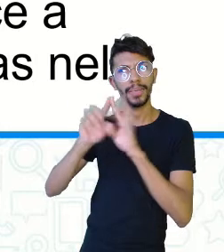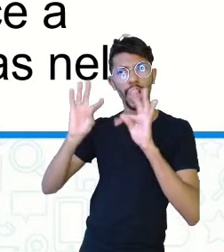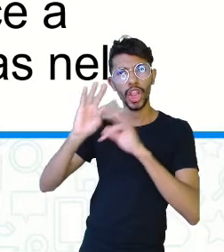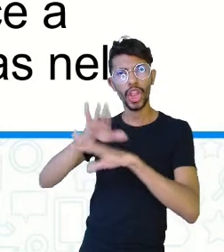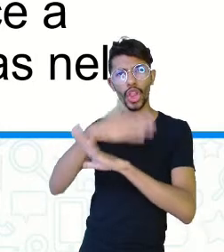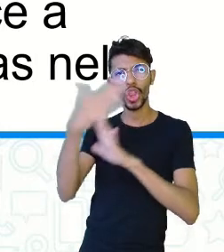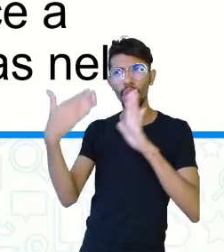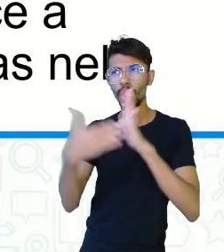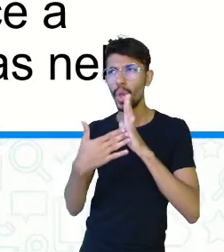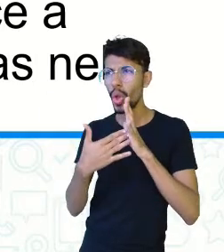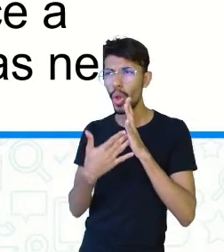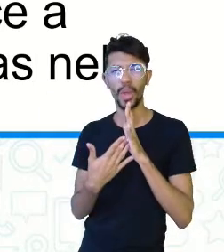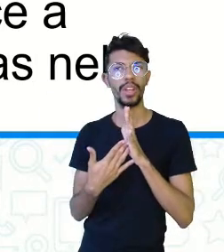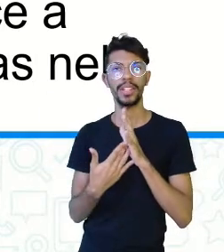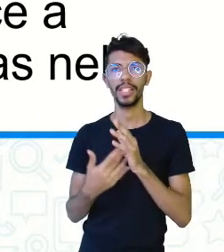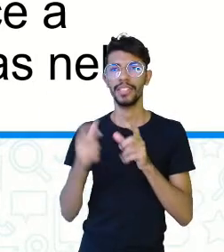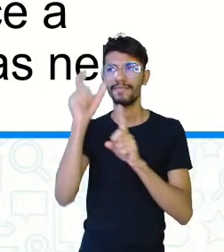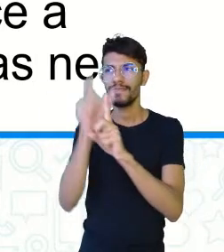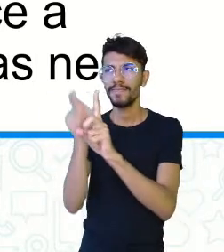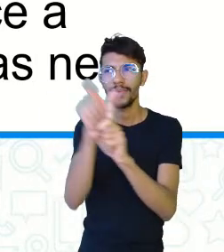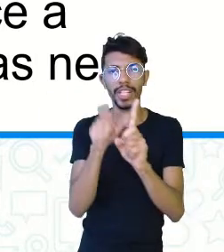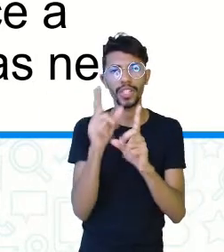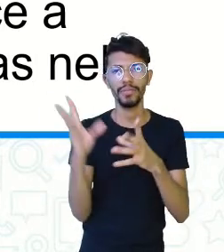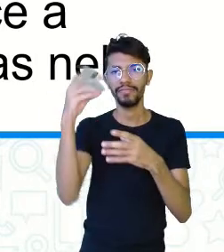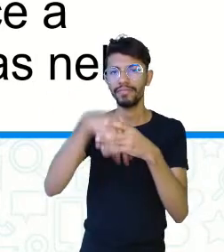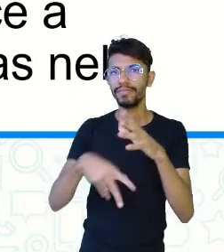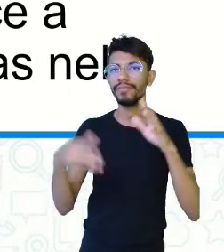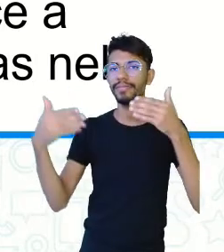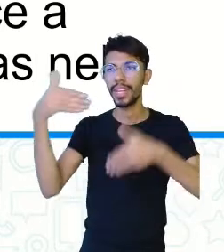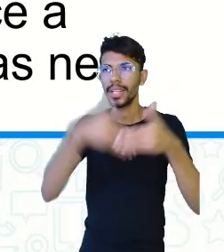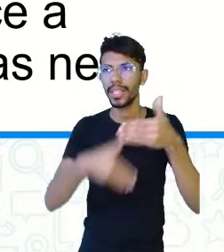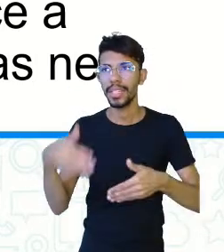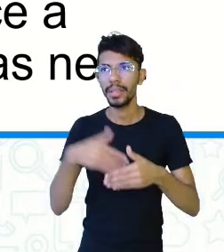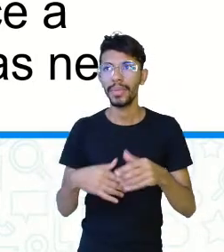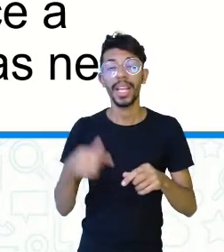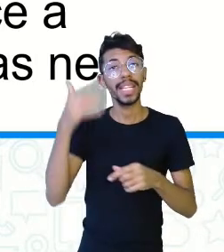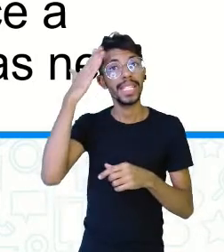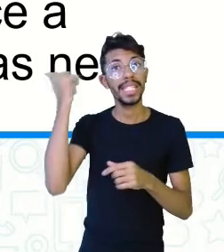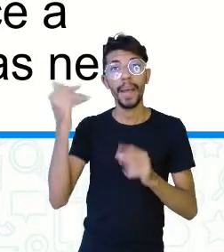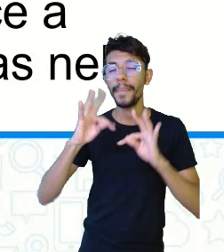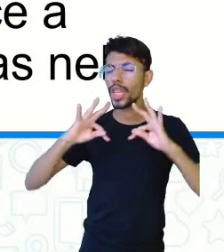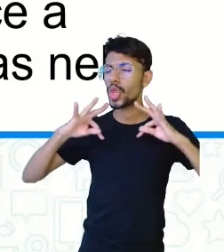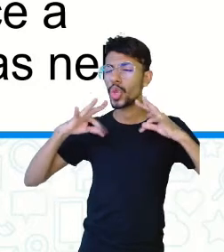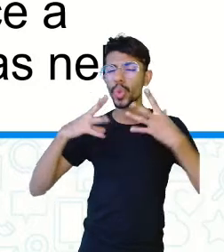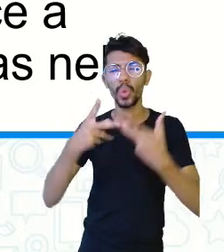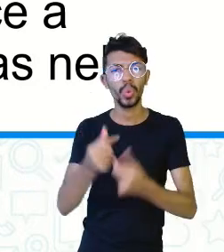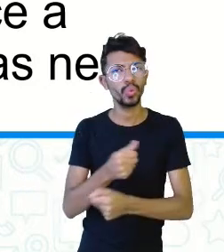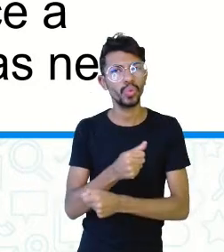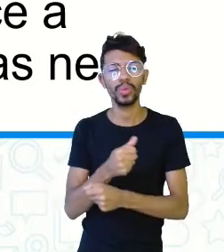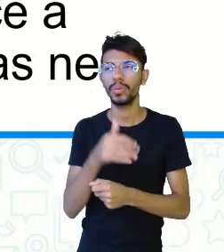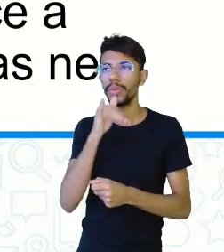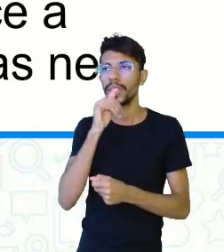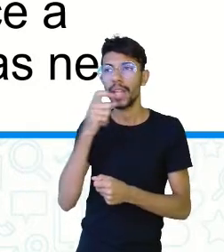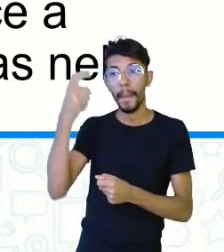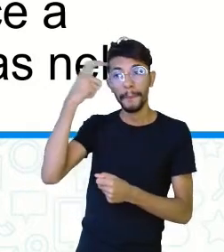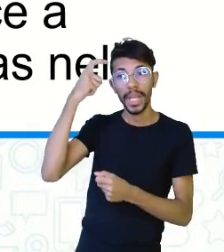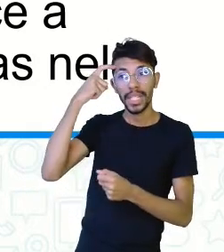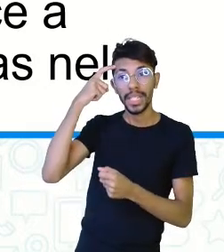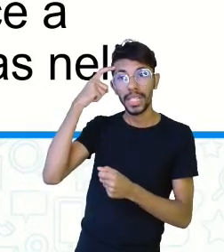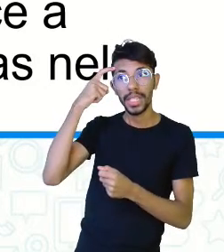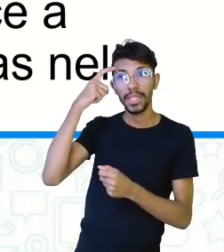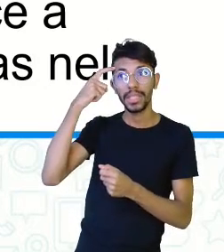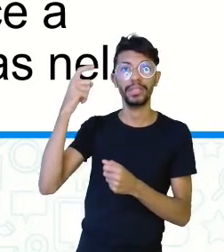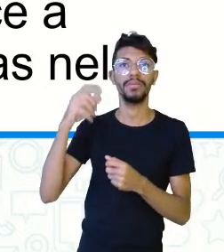nele. Então, ele sabe de tudo, até o que a personagem está pensando em fazer, no narrador